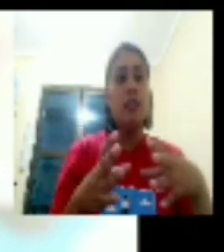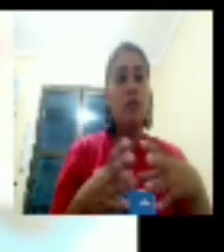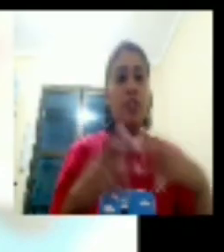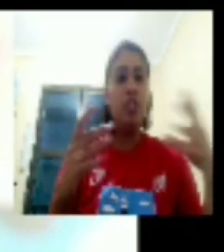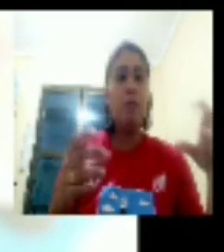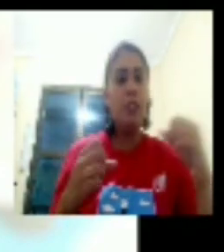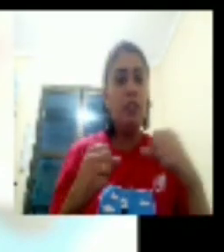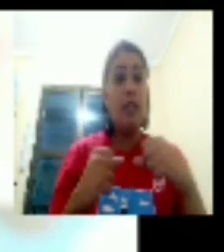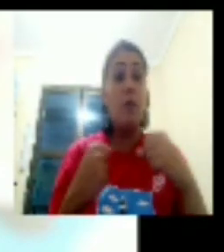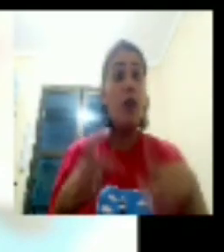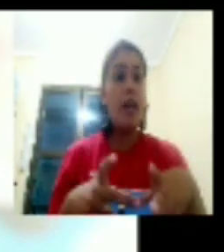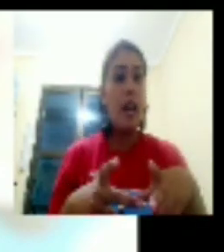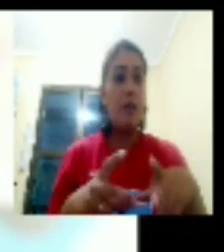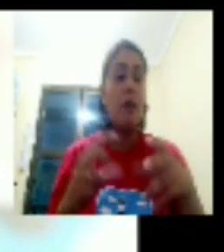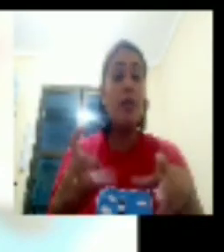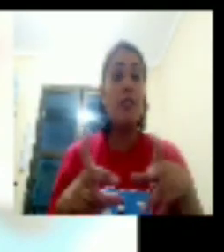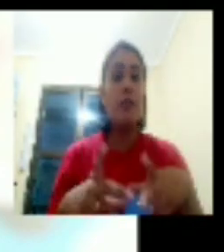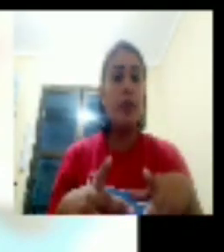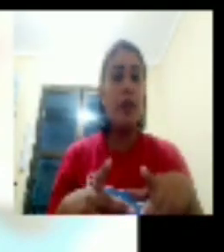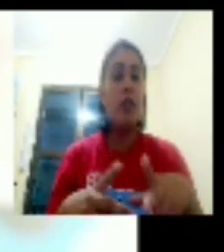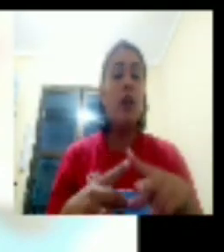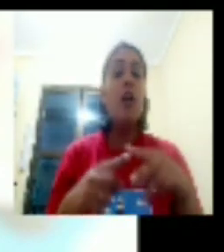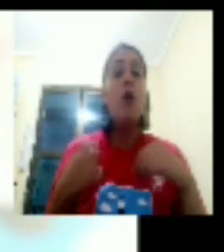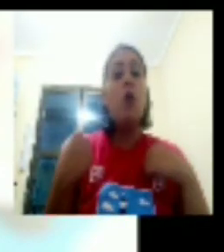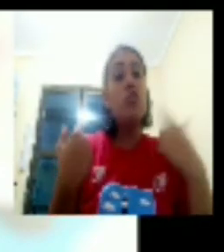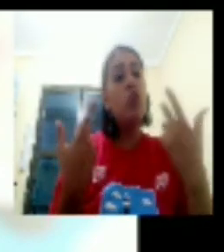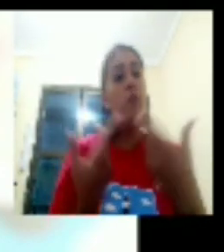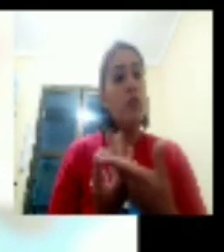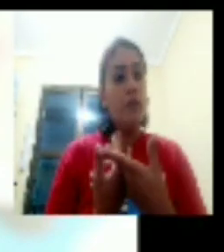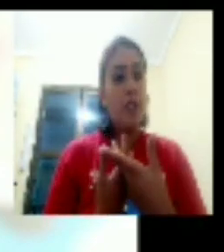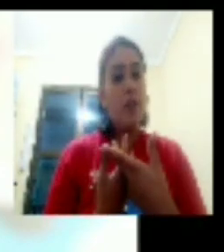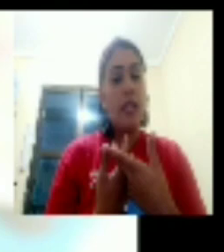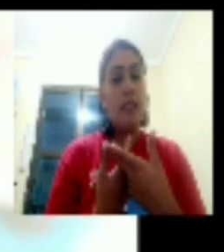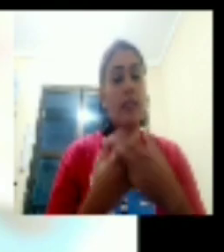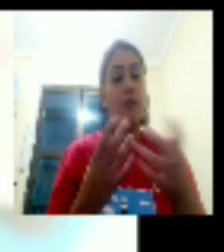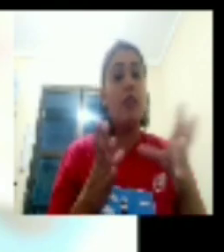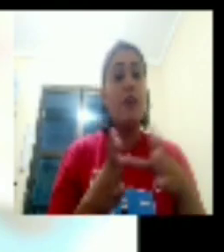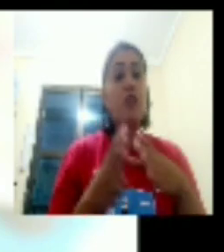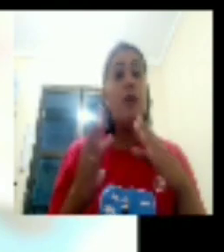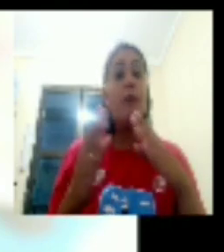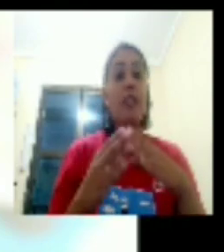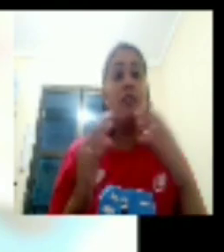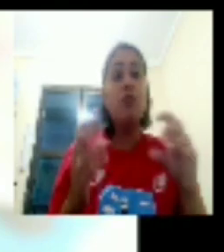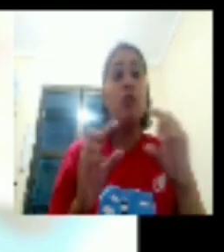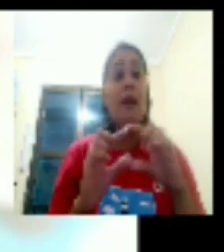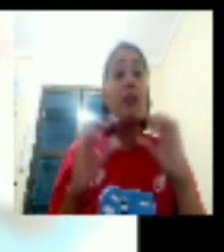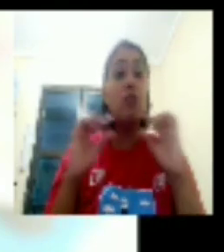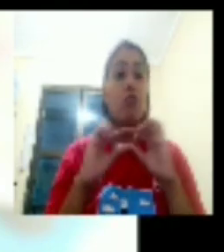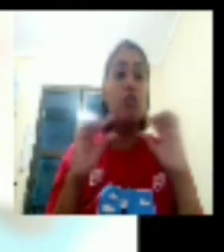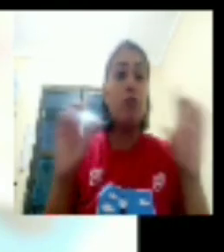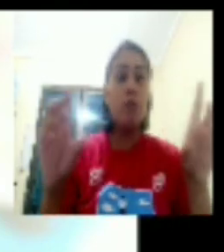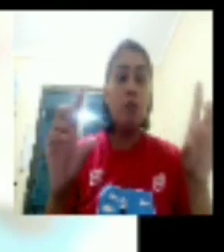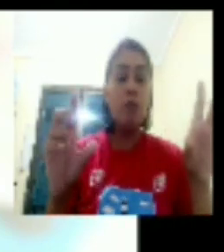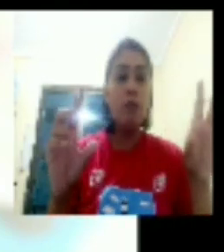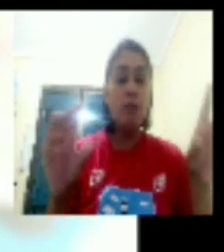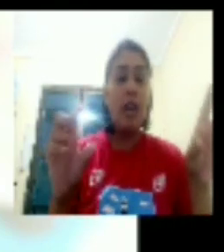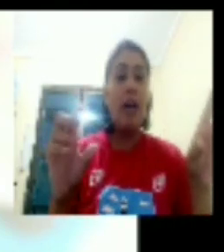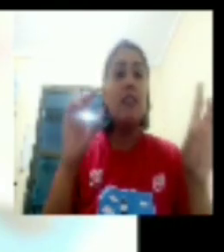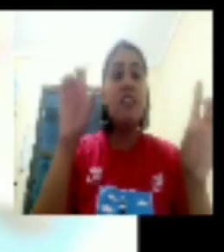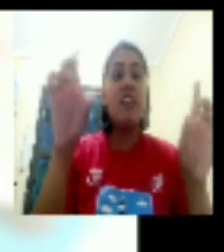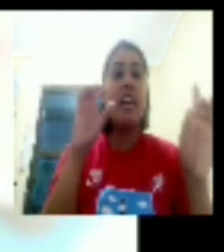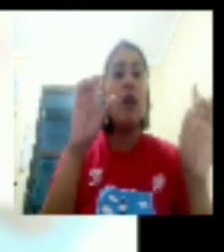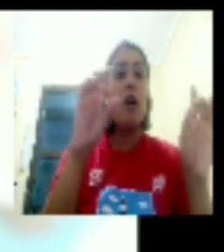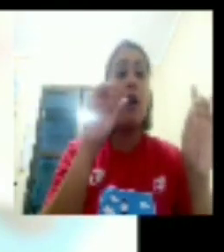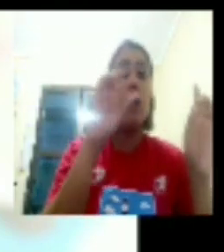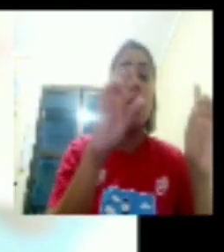momento de tirar dúvidas, a gente pode tirar um horário amanhã de manhã, onde todo mundo fique conectado através de um aplicativo chamado Zoom,